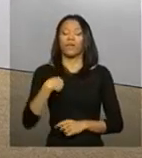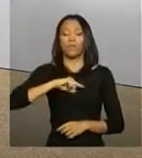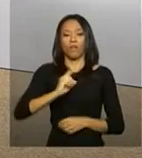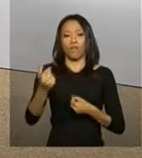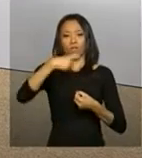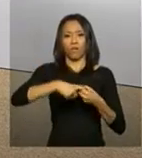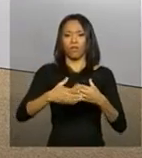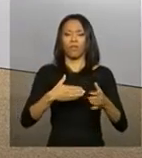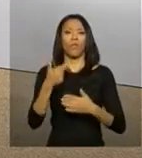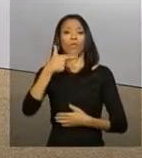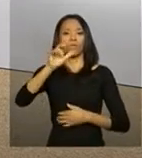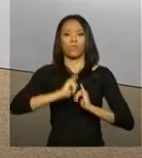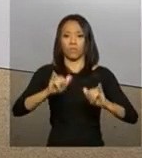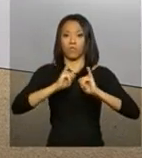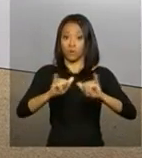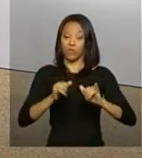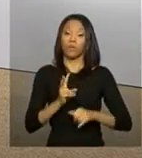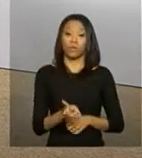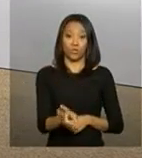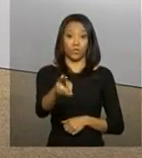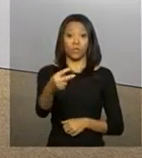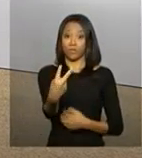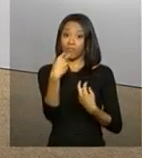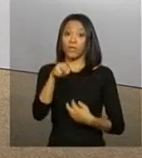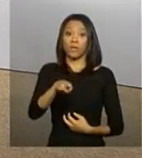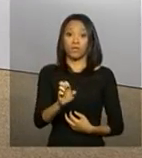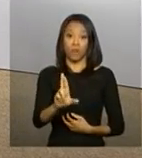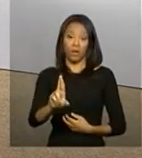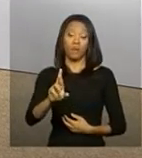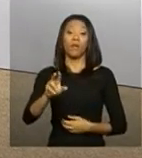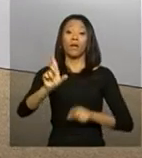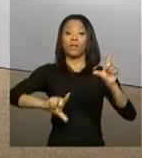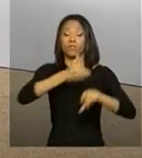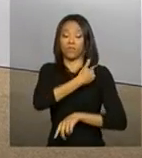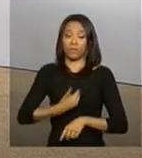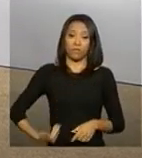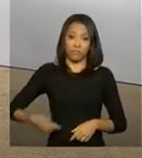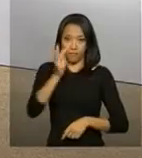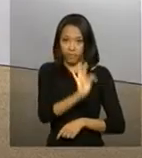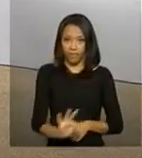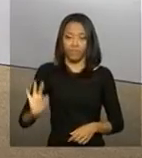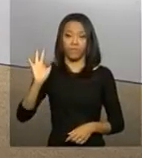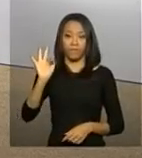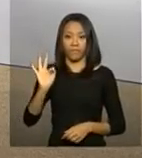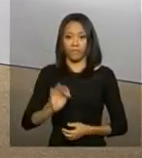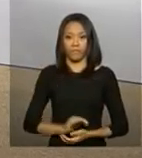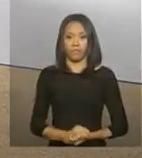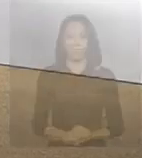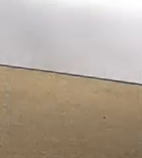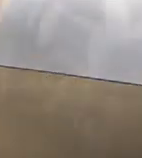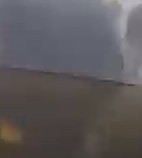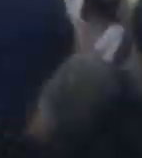podemos voltar a qualquer momento com outras informações. Continue com a gente aqui na NBR, a TV do governo